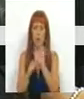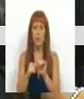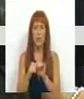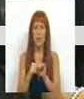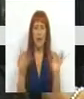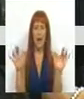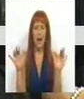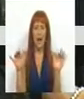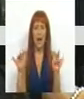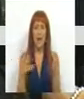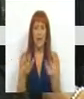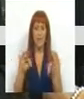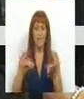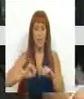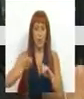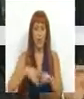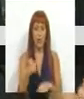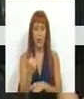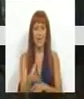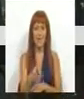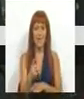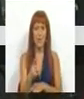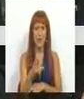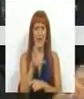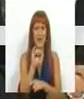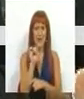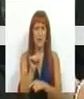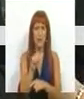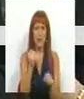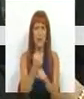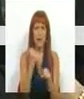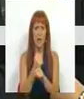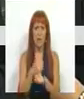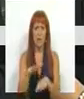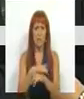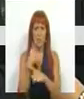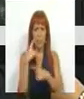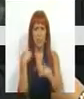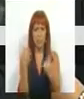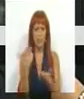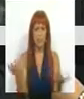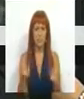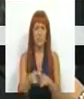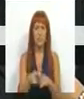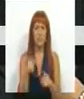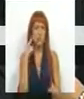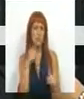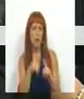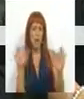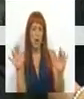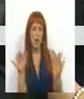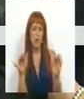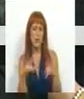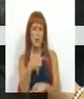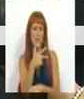de reduzir até ao final do ano 2016 10 mil postos de trabalho na administração pública, visando com isso